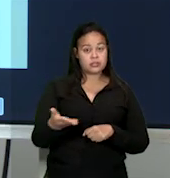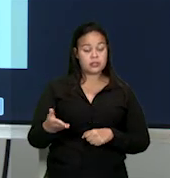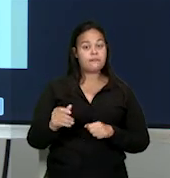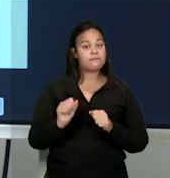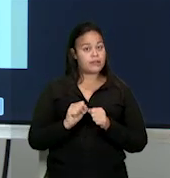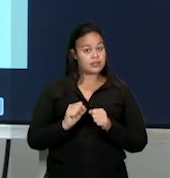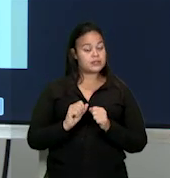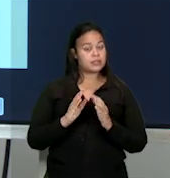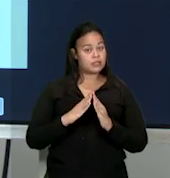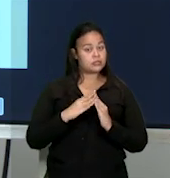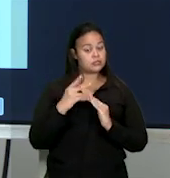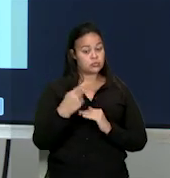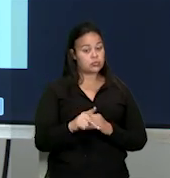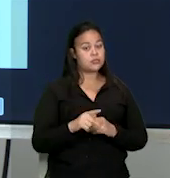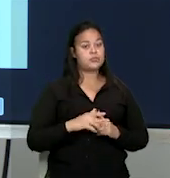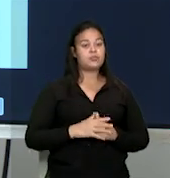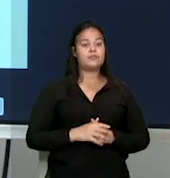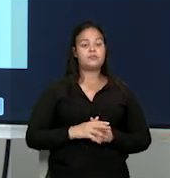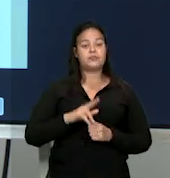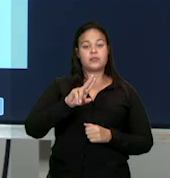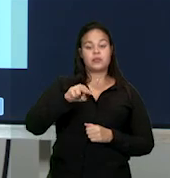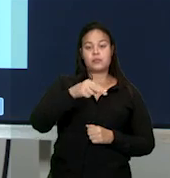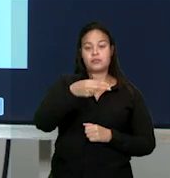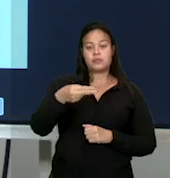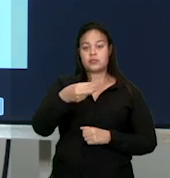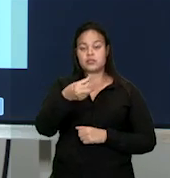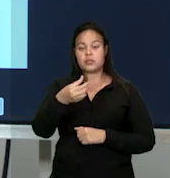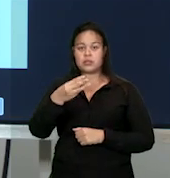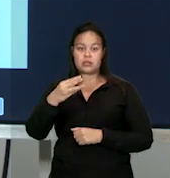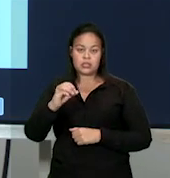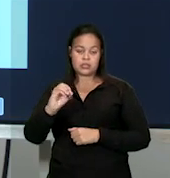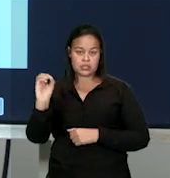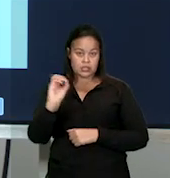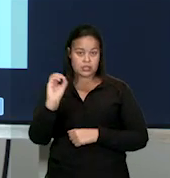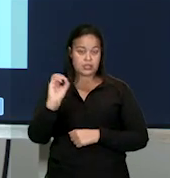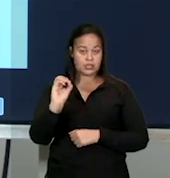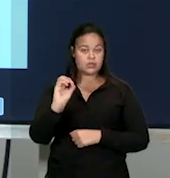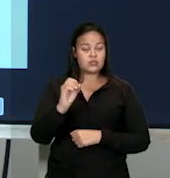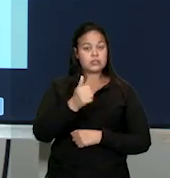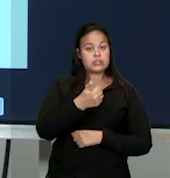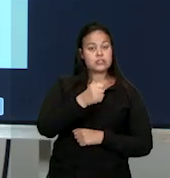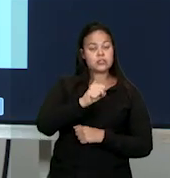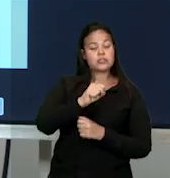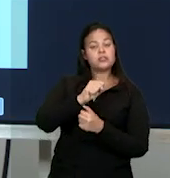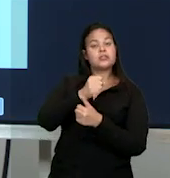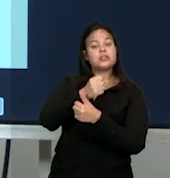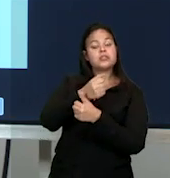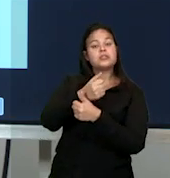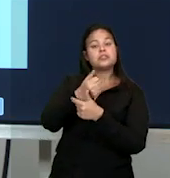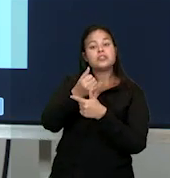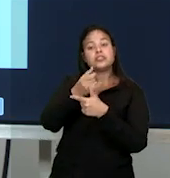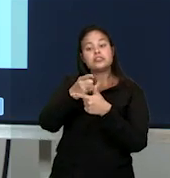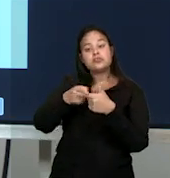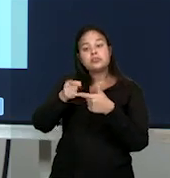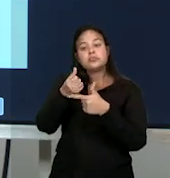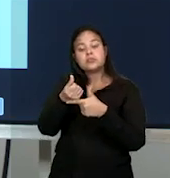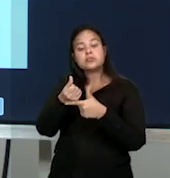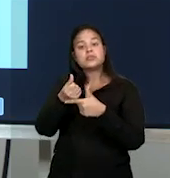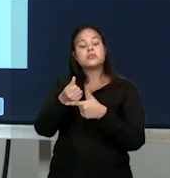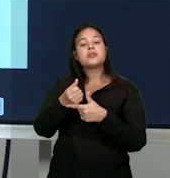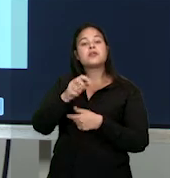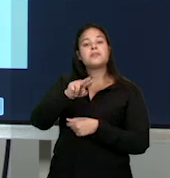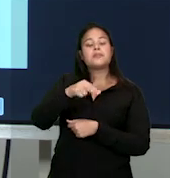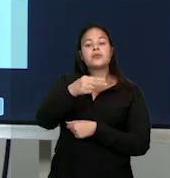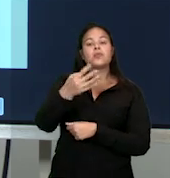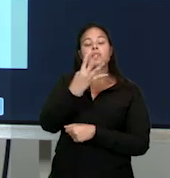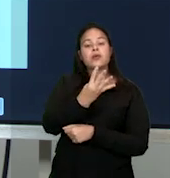isso. Então, ó, π sobre 6 significa 30 graus, que é 180 dividido por 6. π sobre 4,